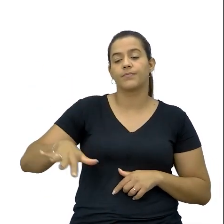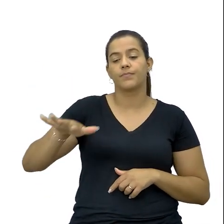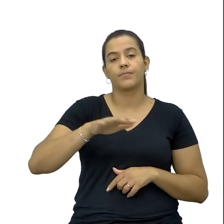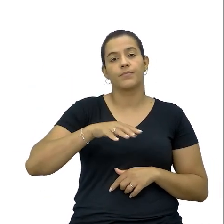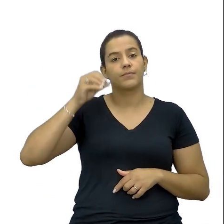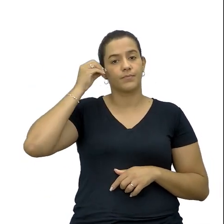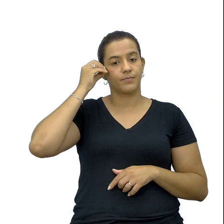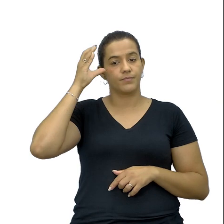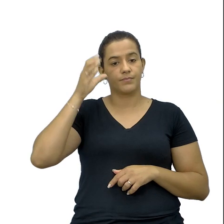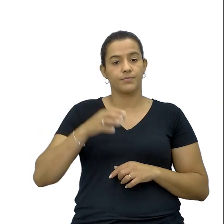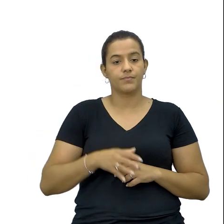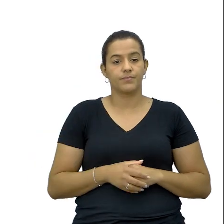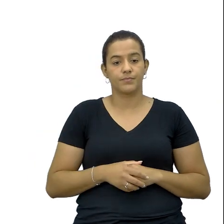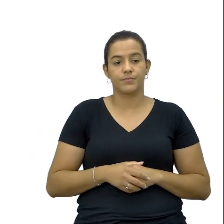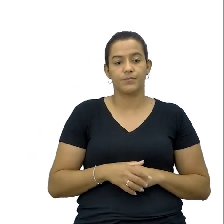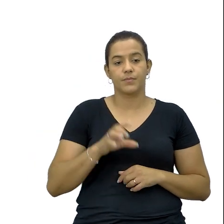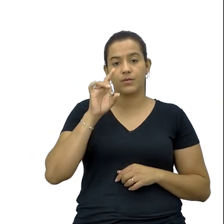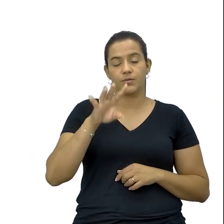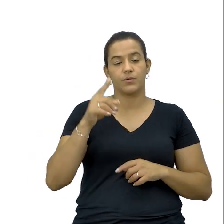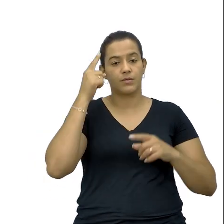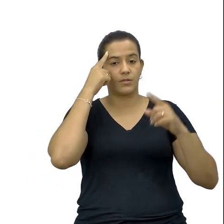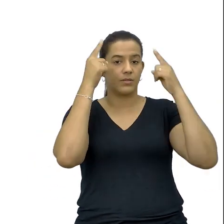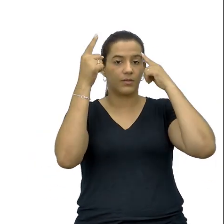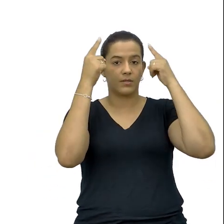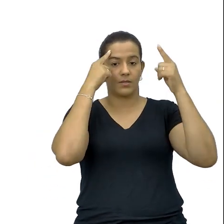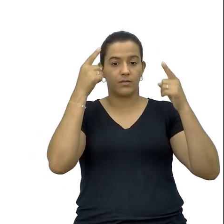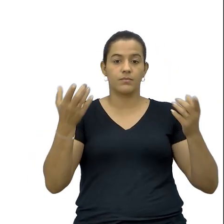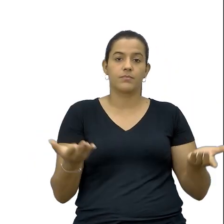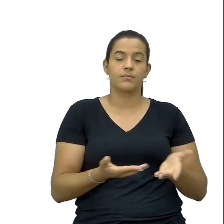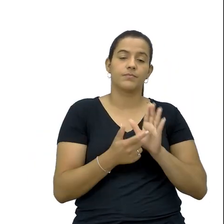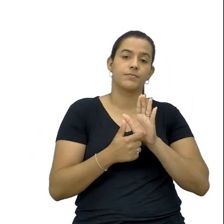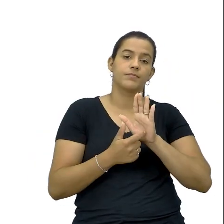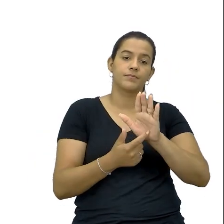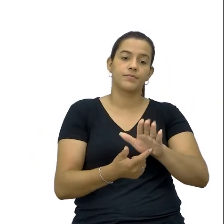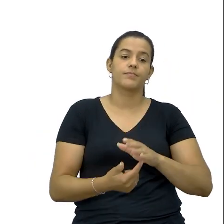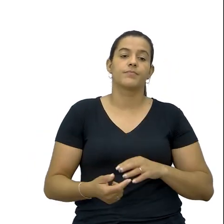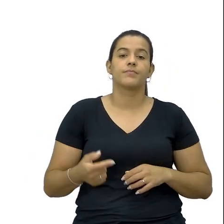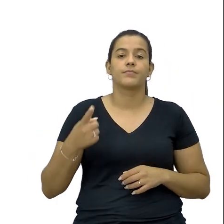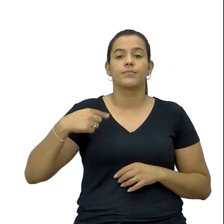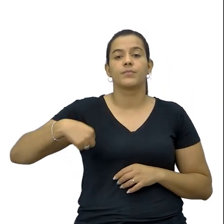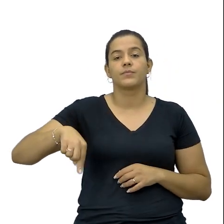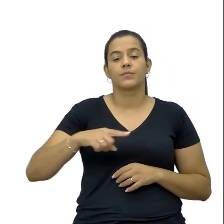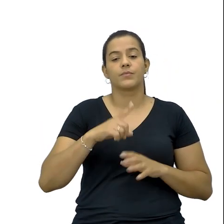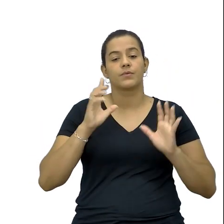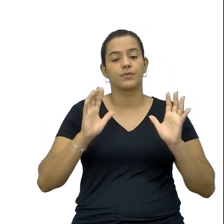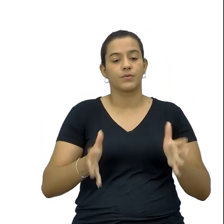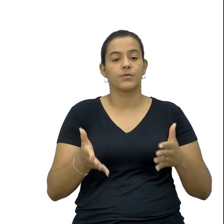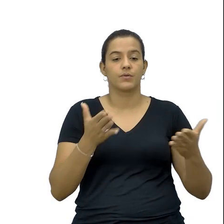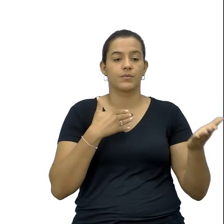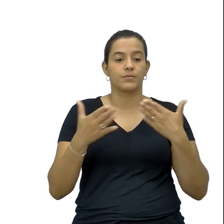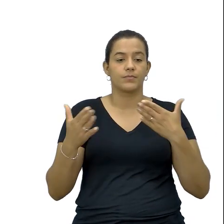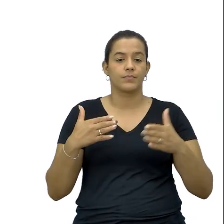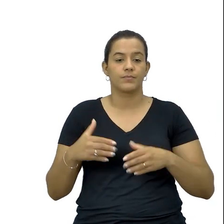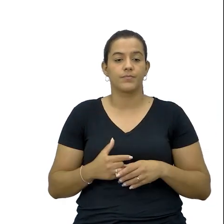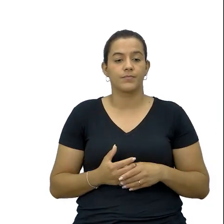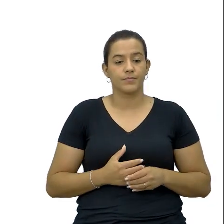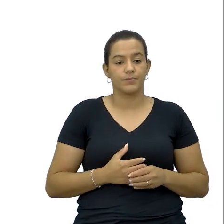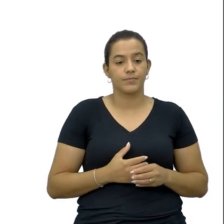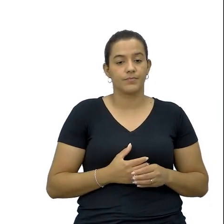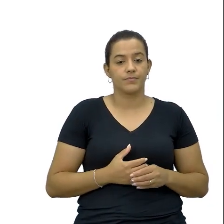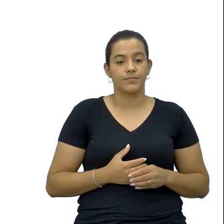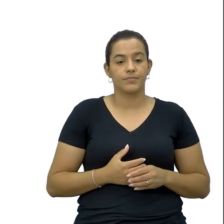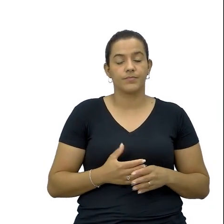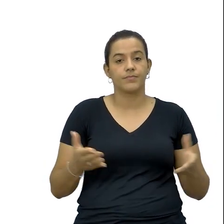conhecimento. Então, é só ideias aqui, revisitando ideias aqui que nós já conversamos. Então,